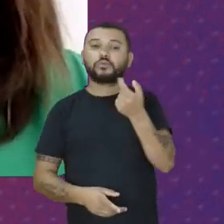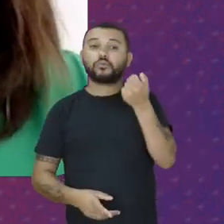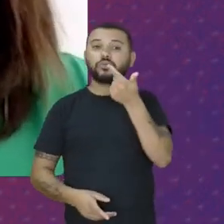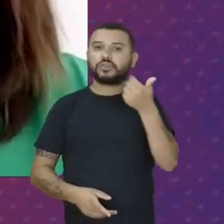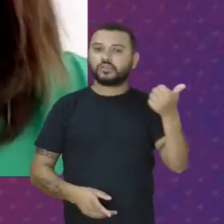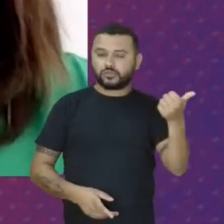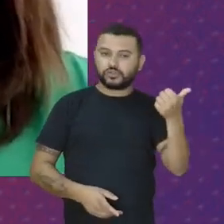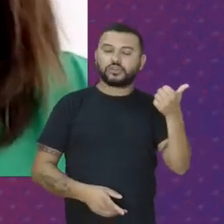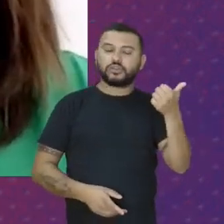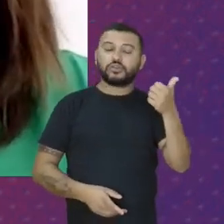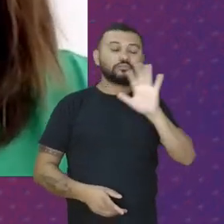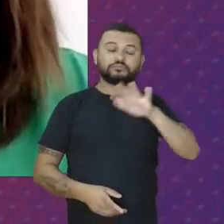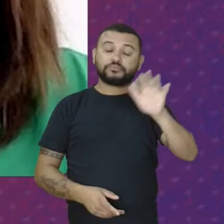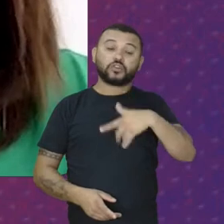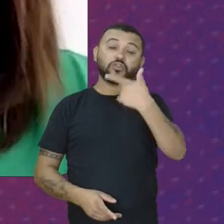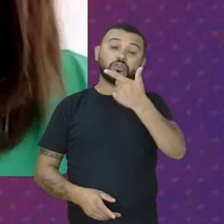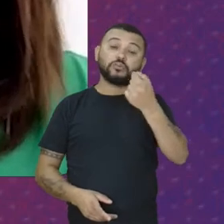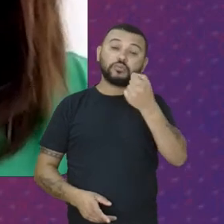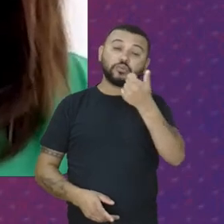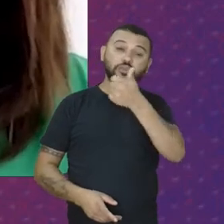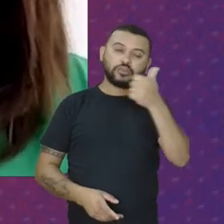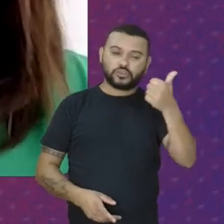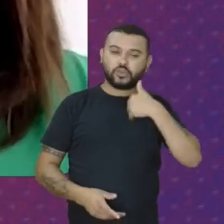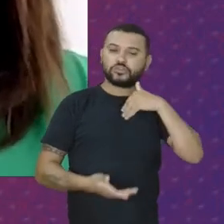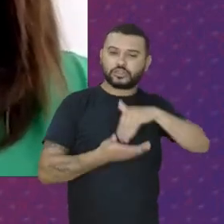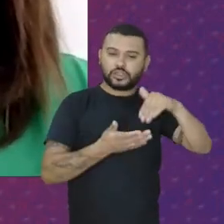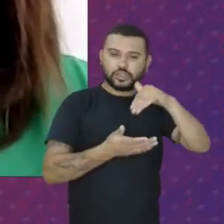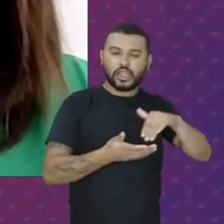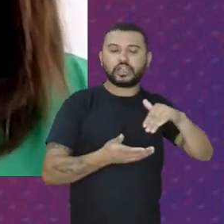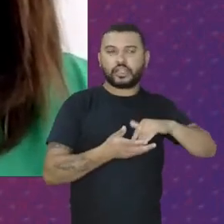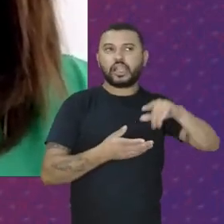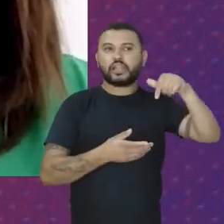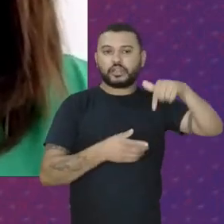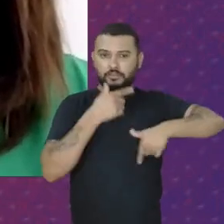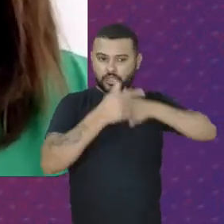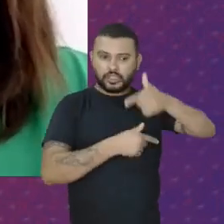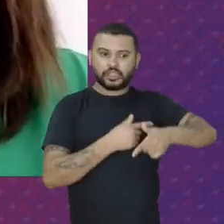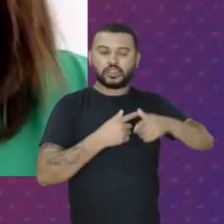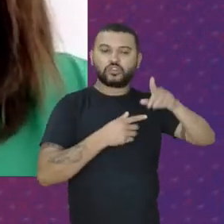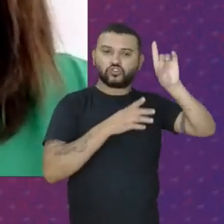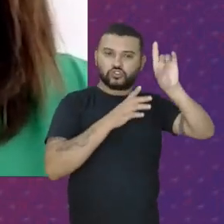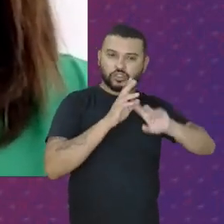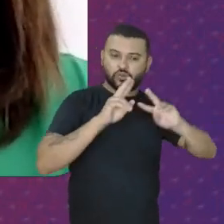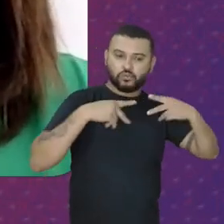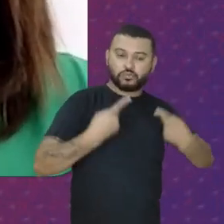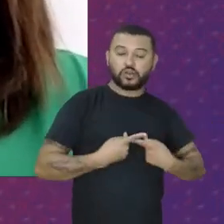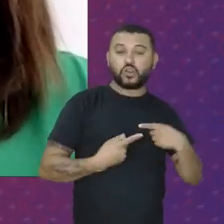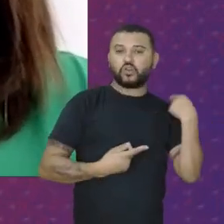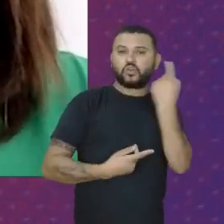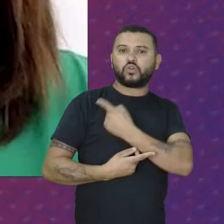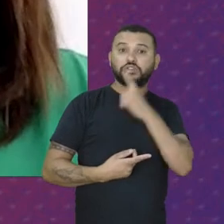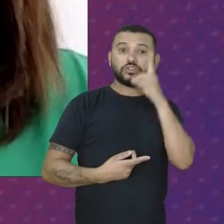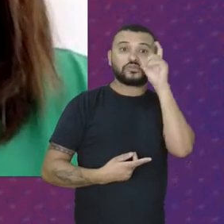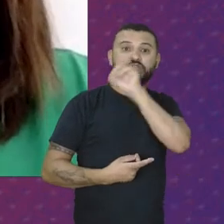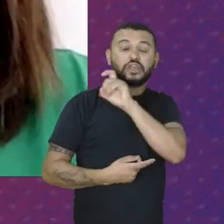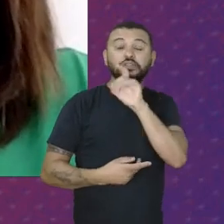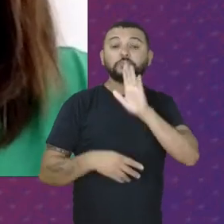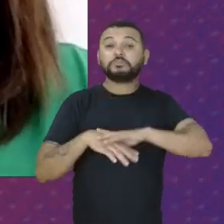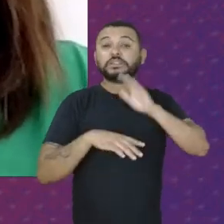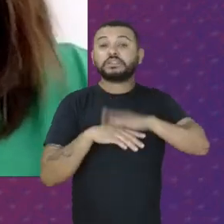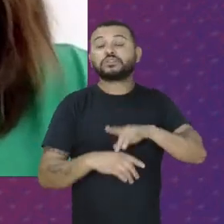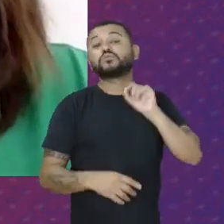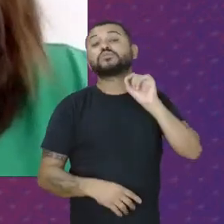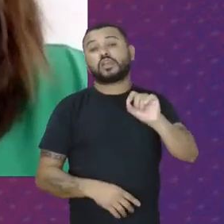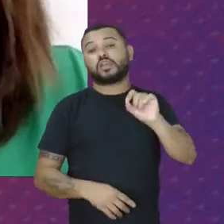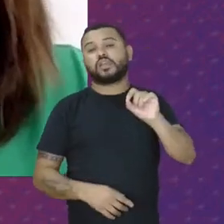eu fui secretária de Estado de Desenvolvimento Humano, uma das principais dificuldades que nós